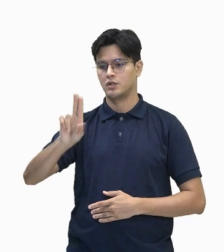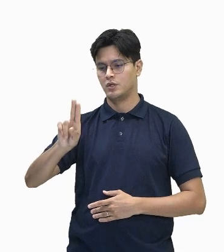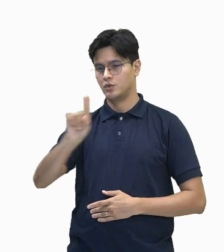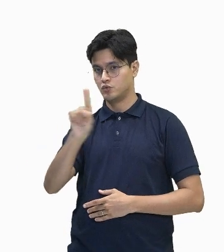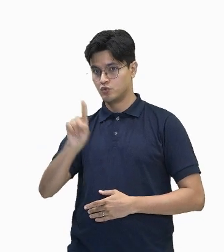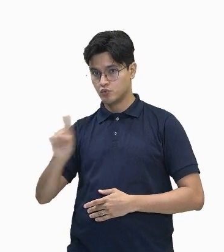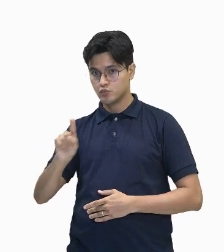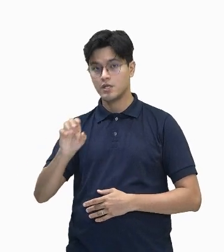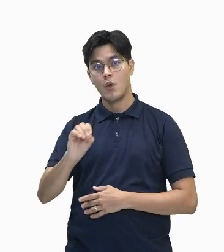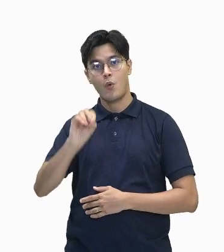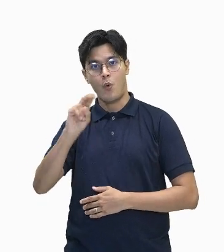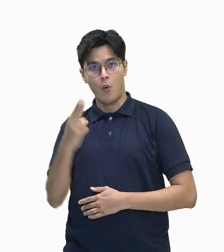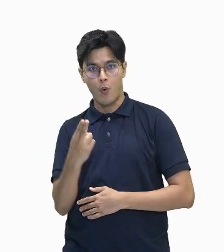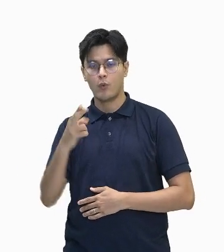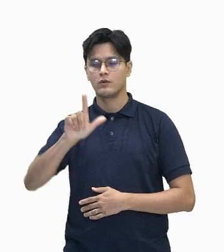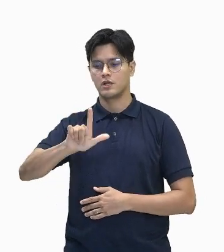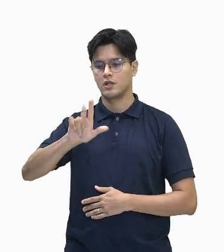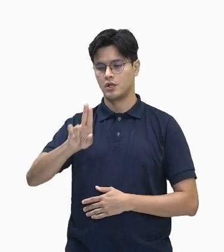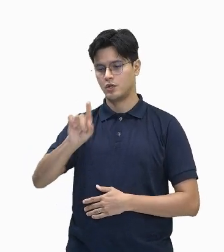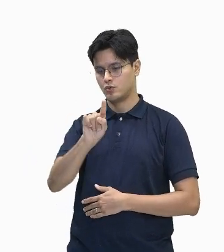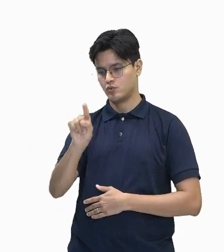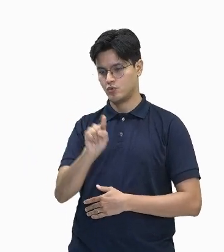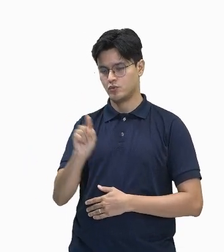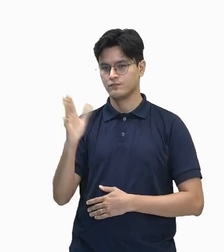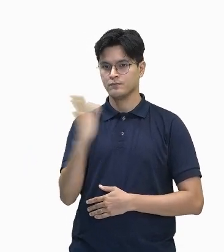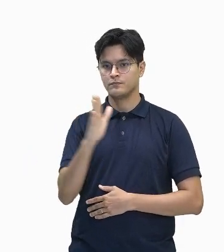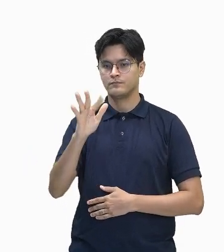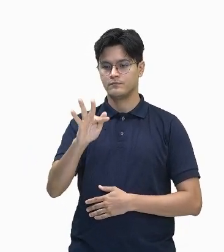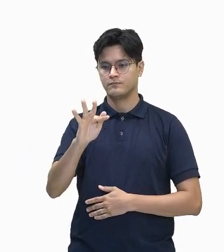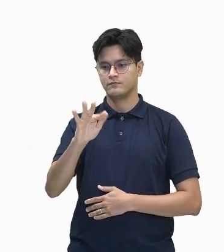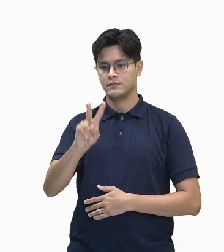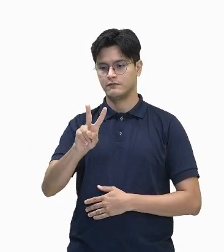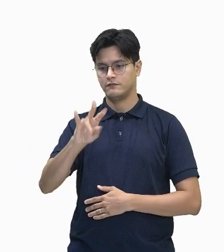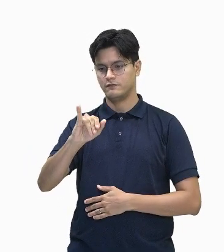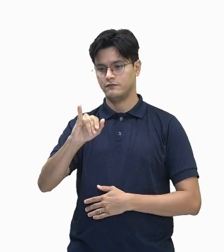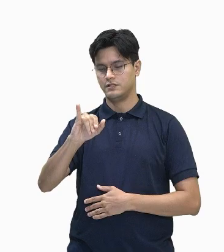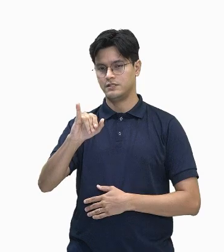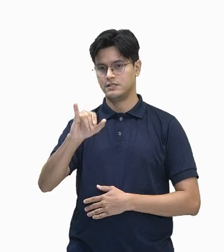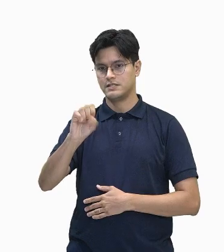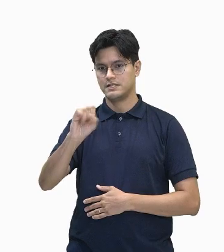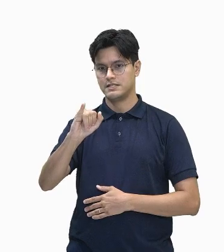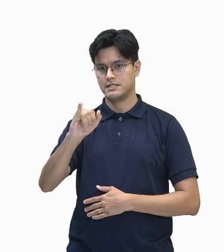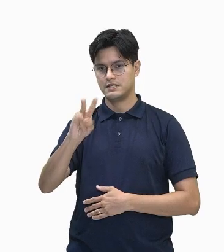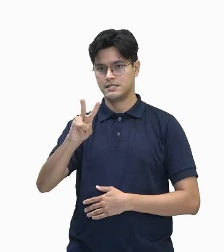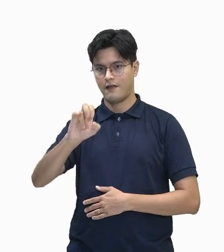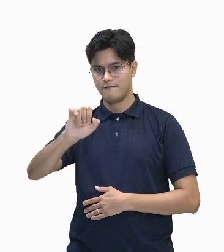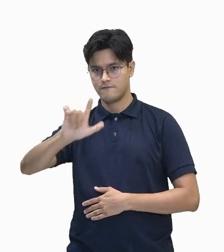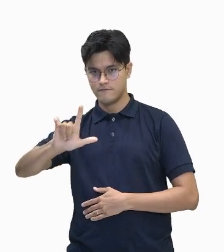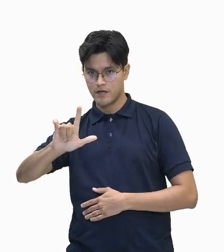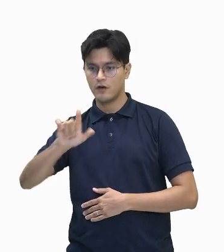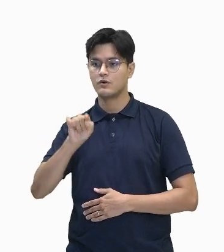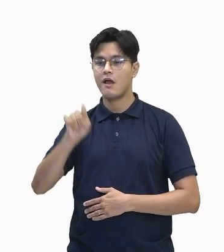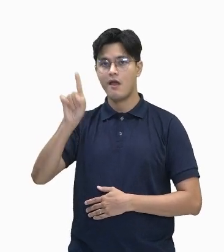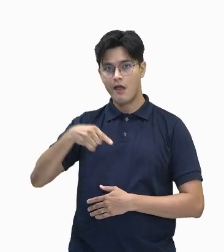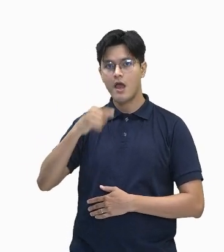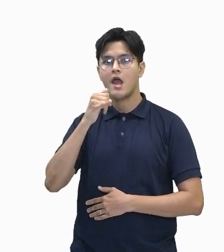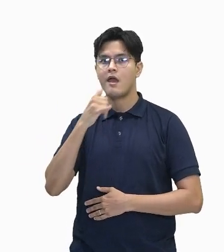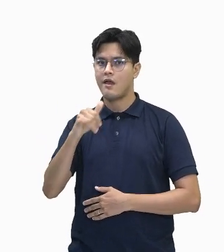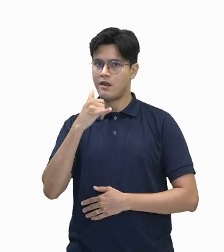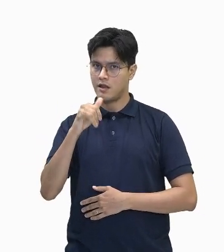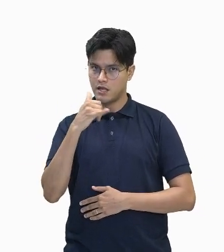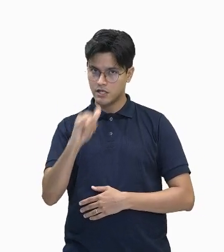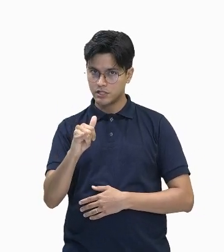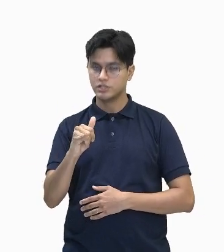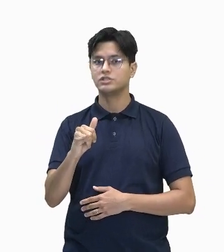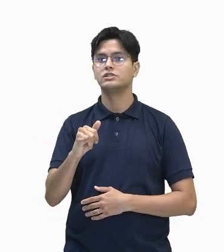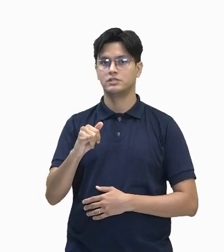de luz visível, como é fisicamente caracterizada, é a forma de energia radiante, tá? É